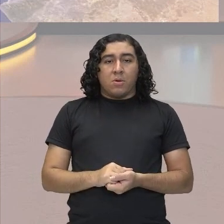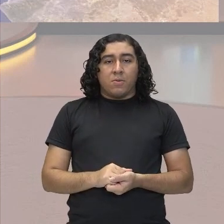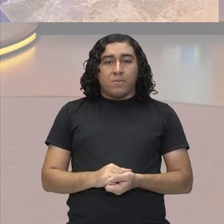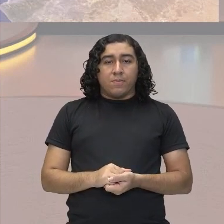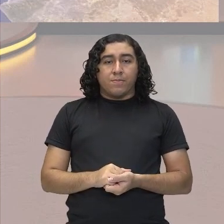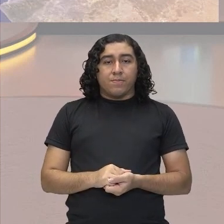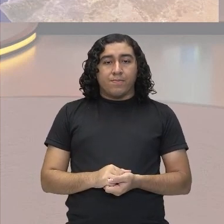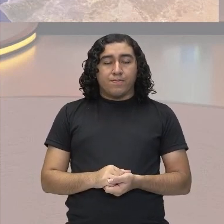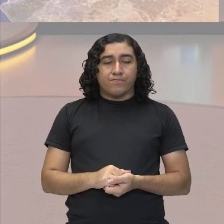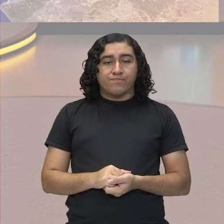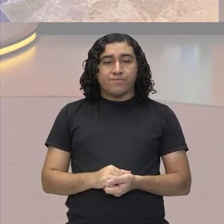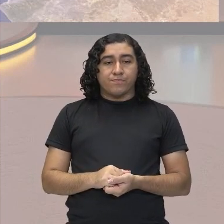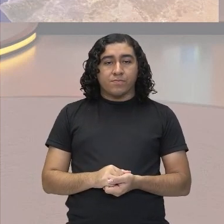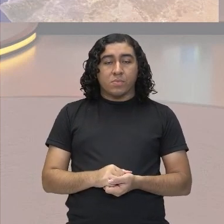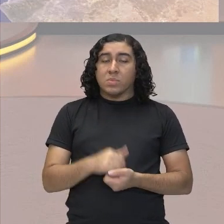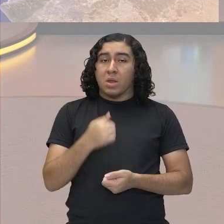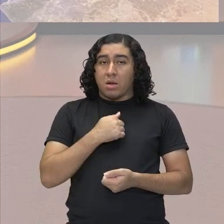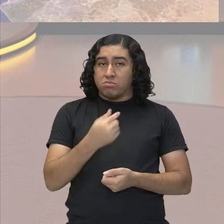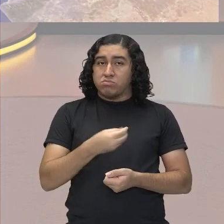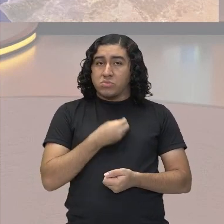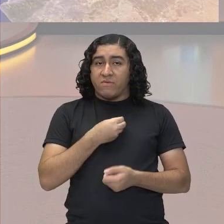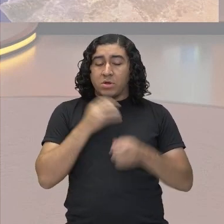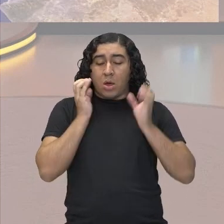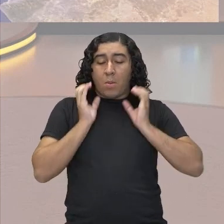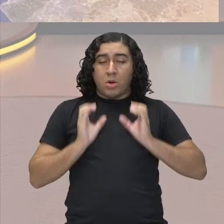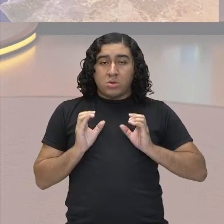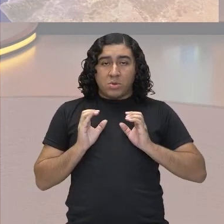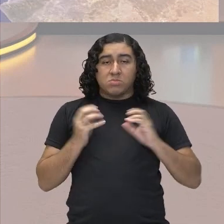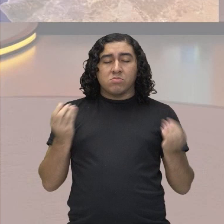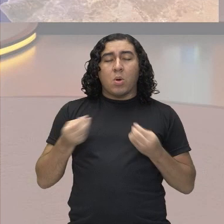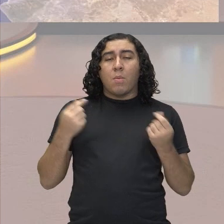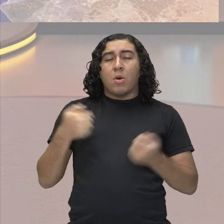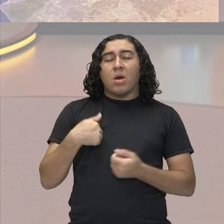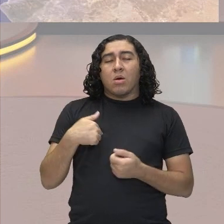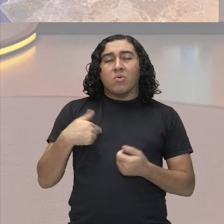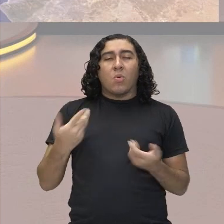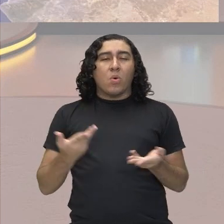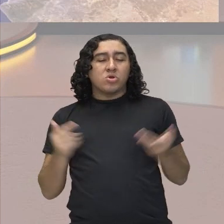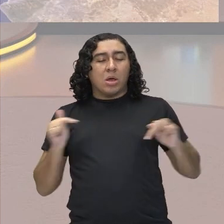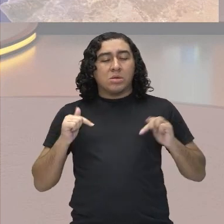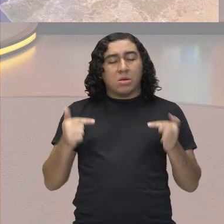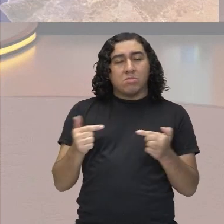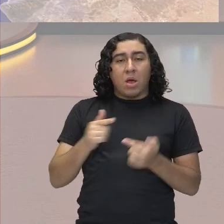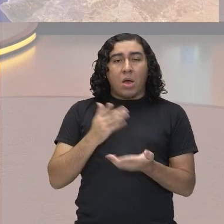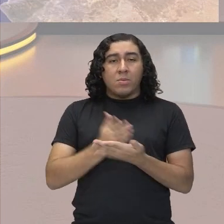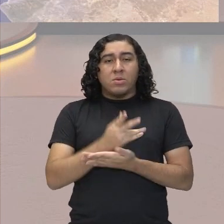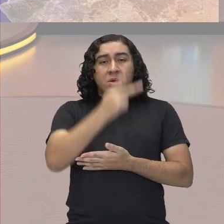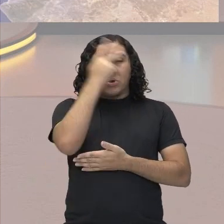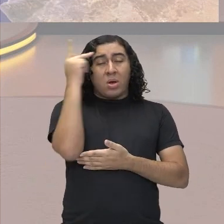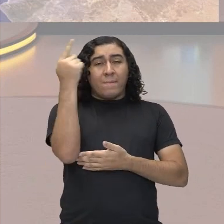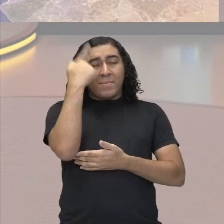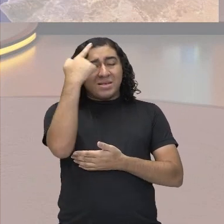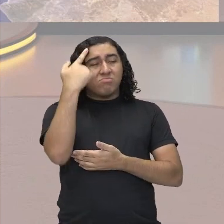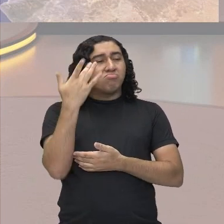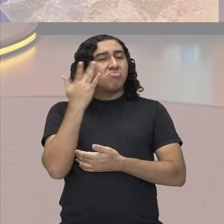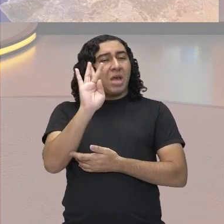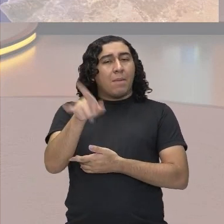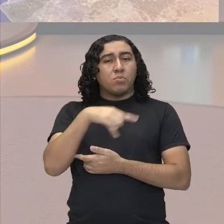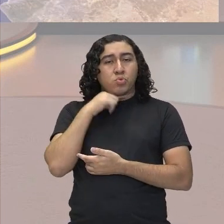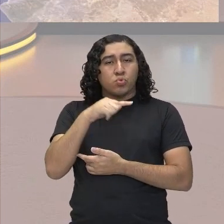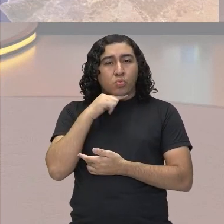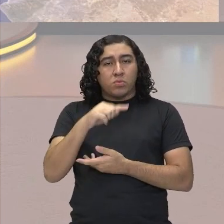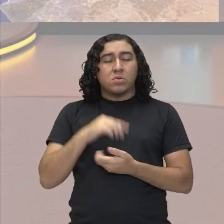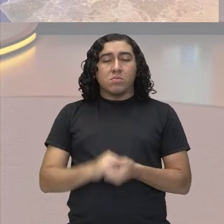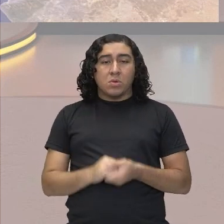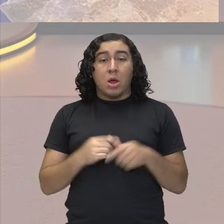Aí, o meu estilo de vida. Qual é o meu estilo de vida hoje? Né? Tem gente que às vezes nem sabe qual é o seu estilo de vida hoje, não é? Porque